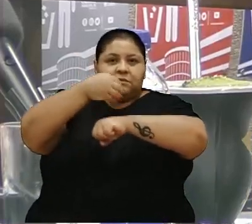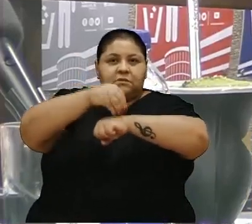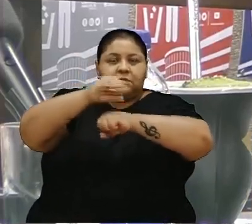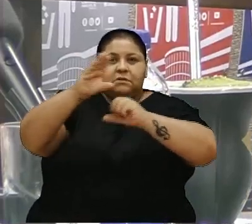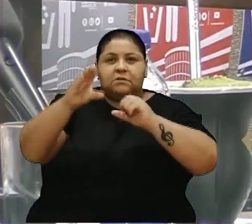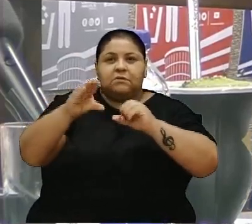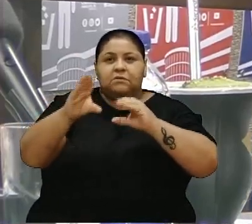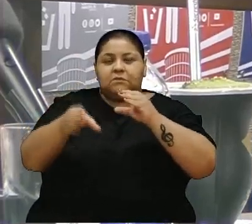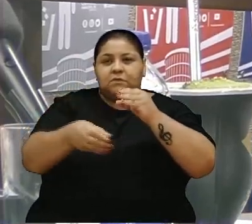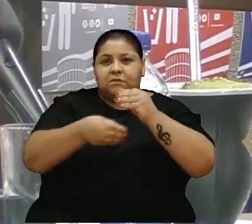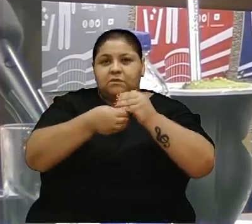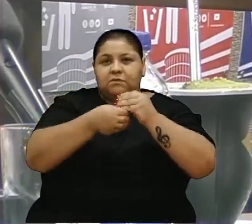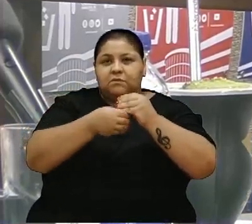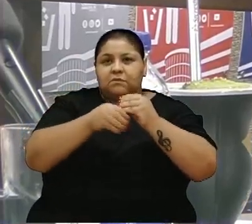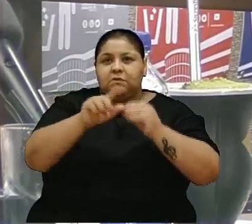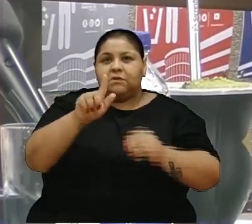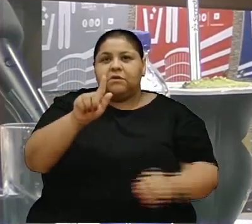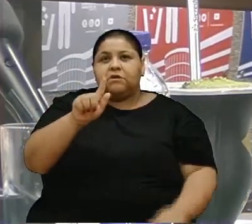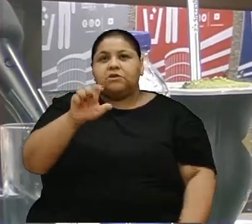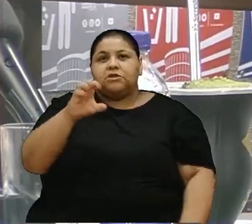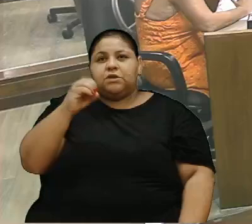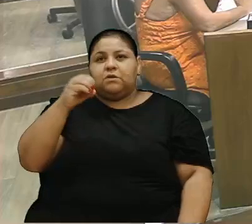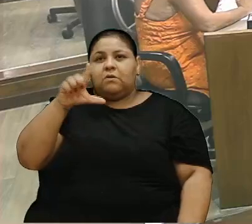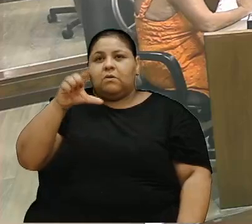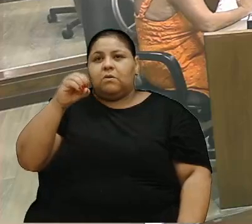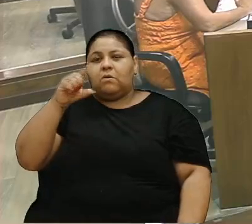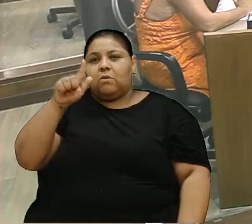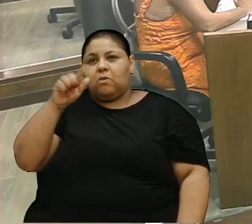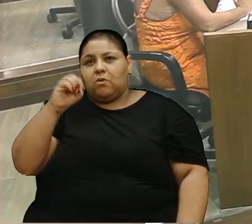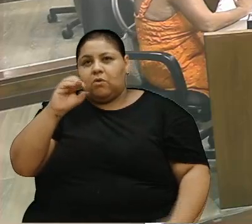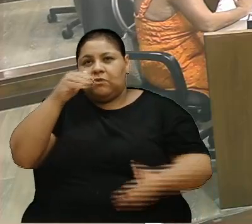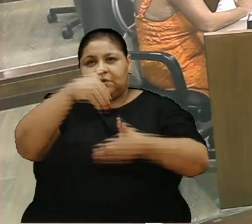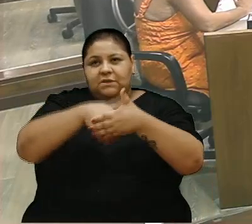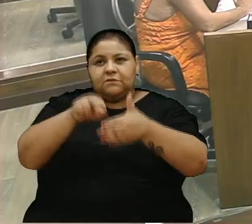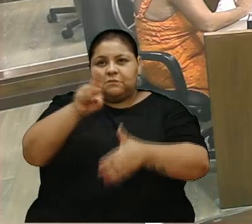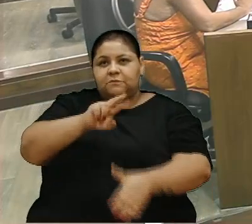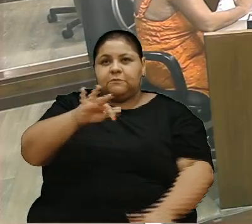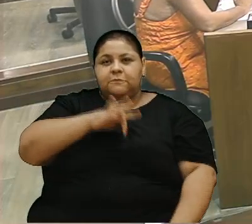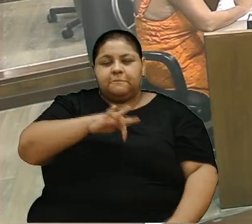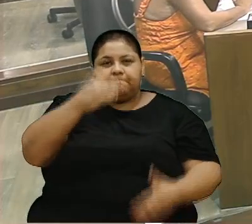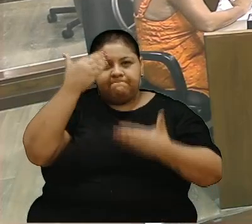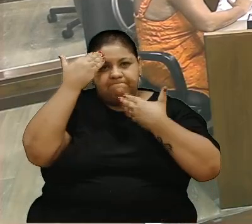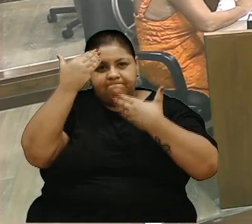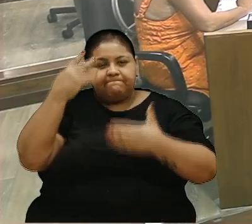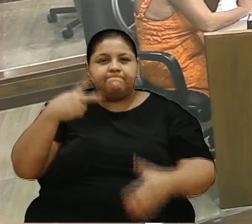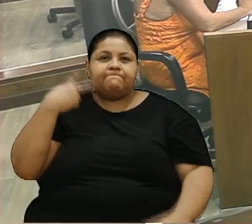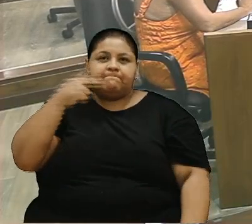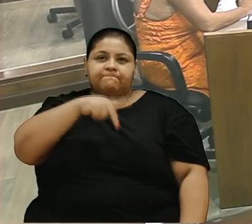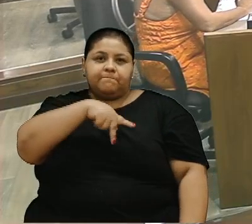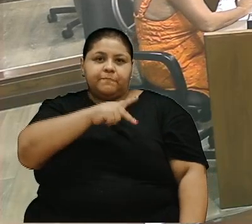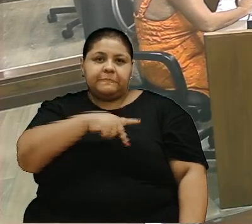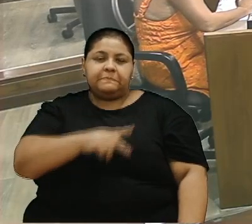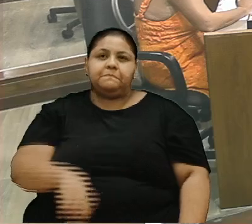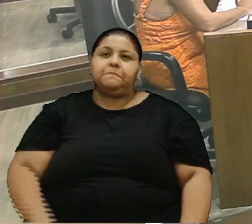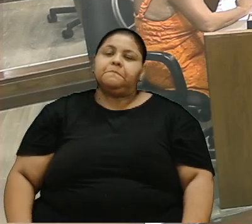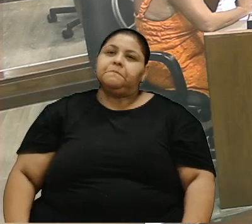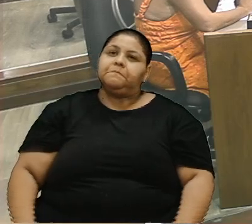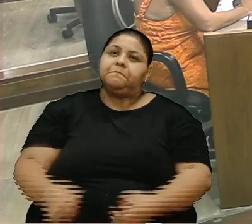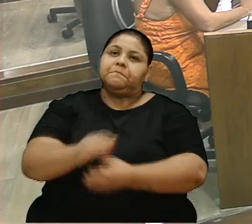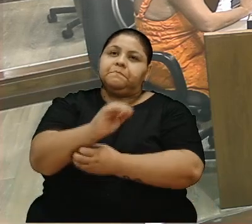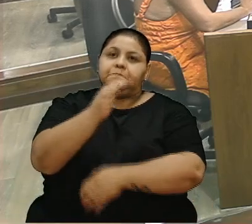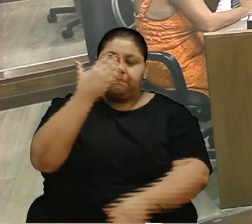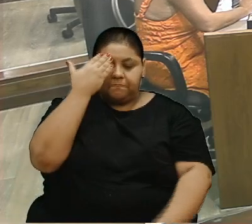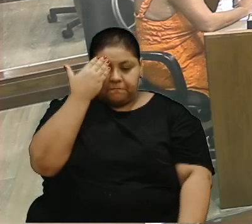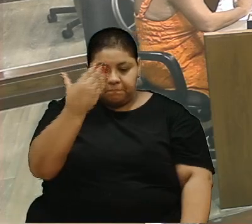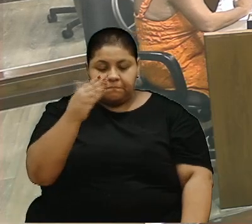colocar geólogos na nossa Universidade Federal. Obrigado. Obrigado, capitão Ramon, pela contribuição. Vereador Pedro Rodrigues. Obrigado